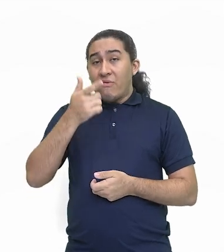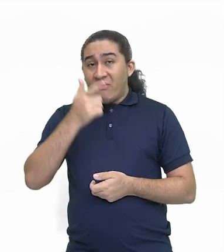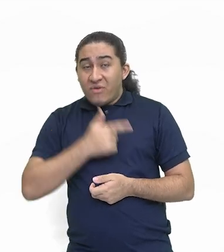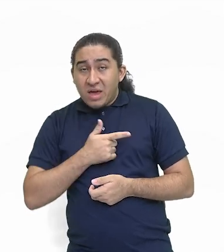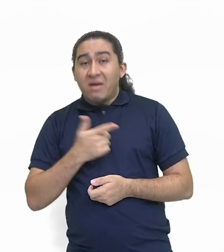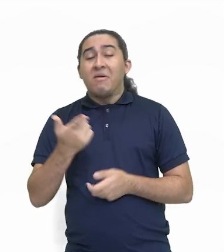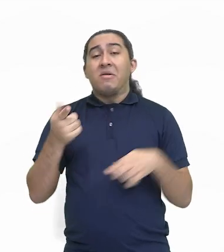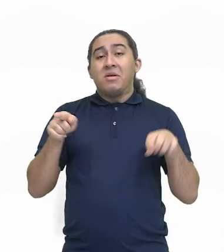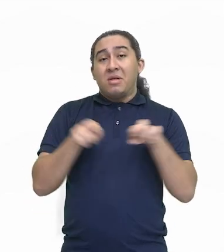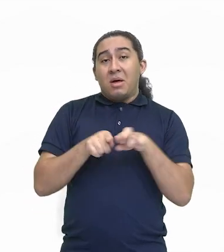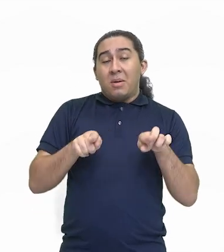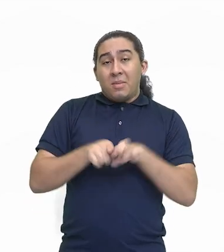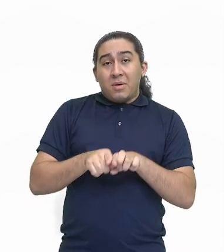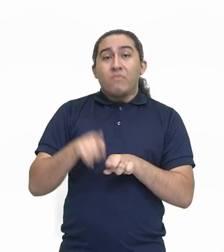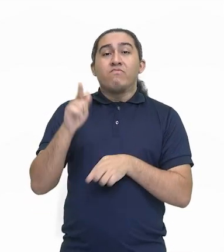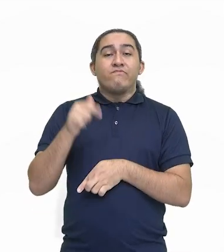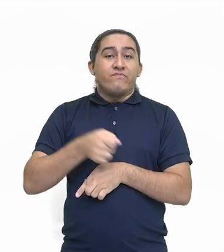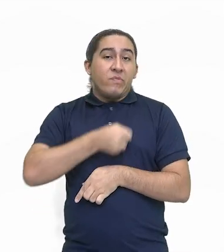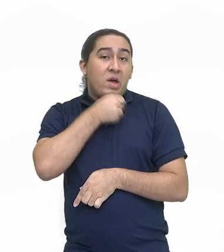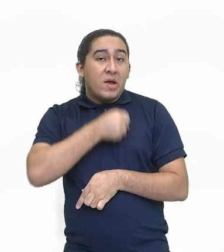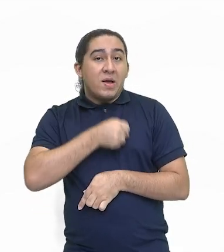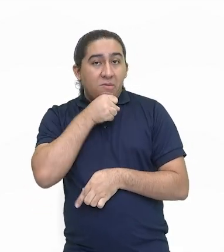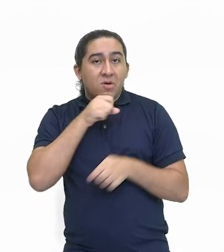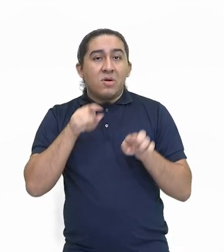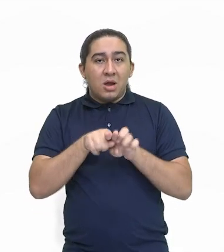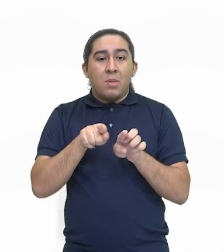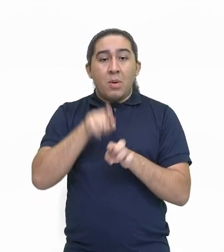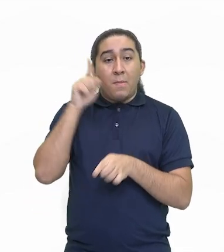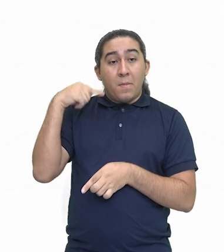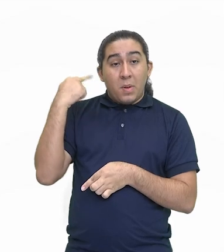velha e maluca.